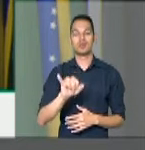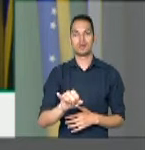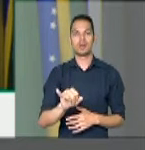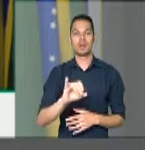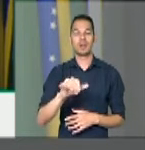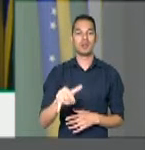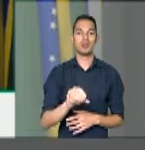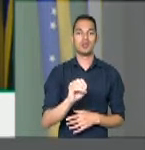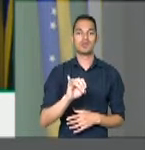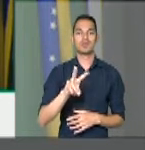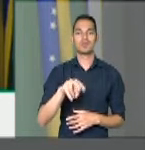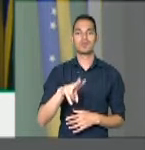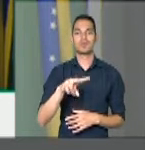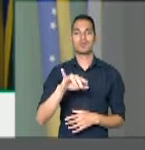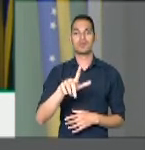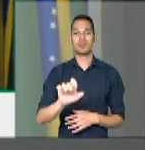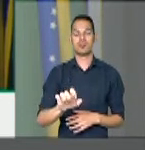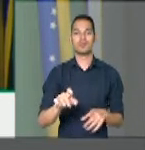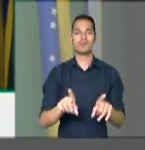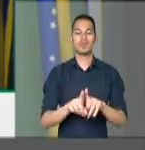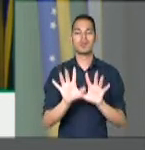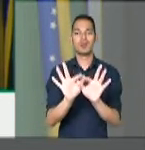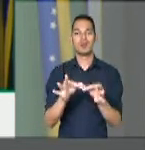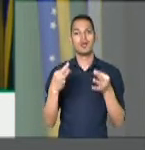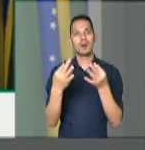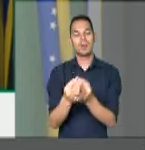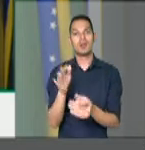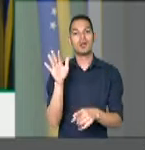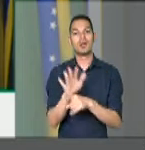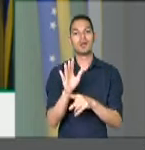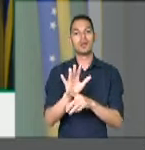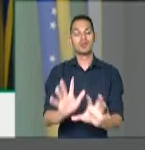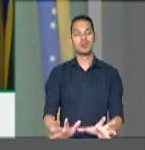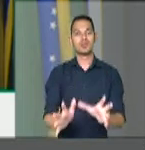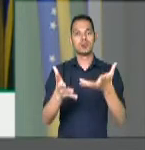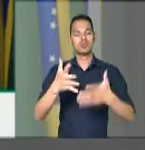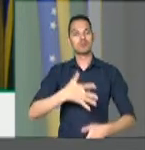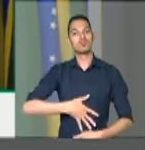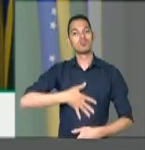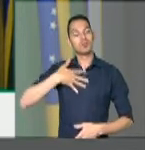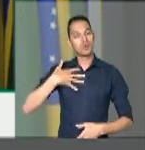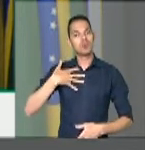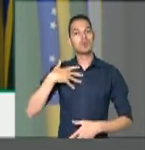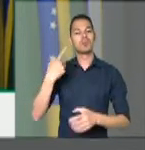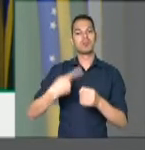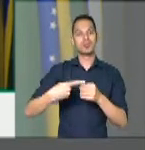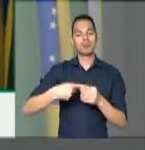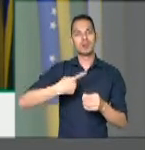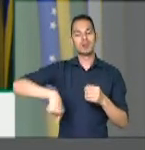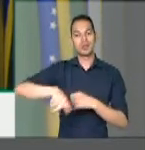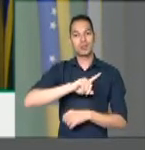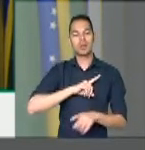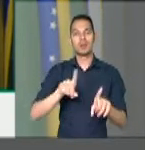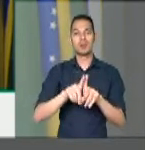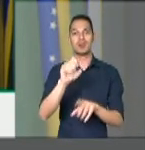bailarinos, parentes, né, familiares, que fazem desse evento um orgulho para a nossa cidade, para Santa Catarina